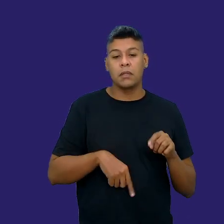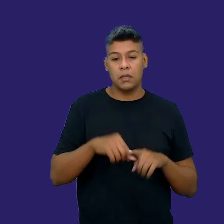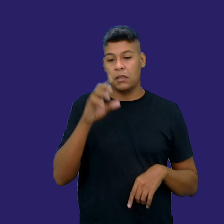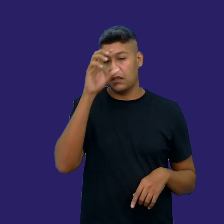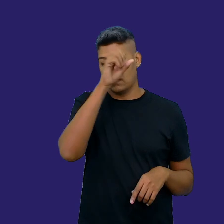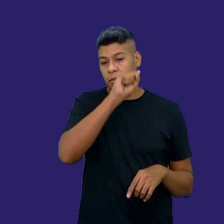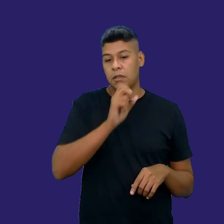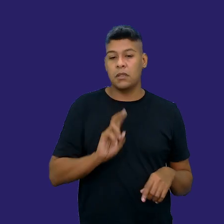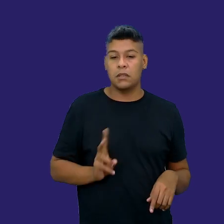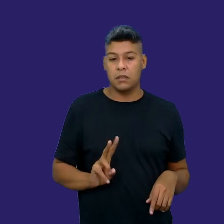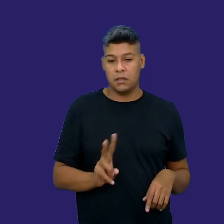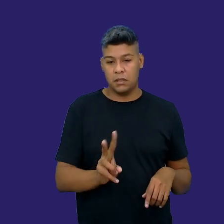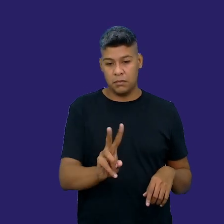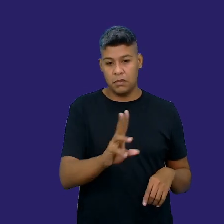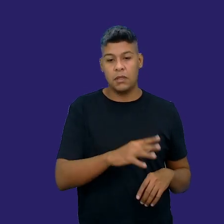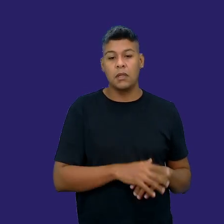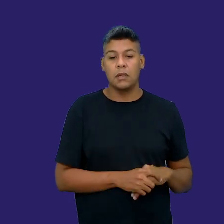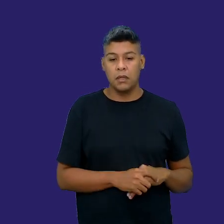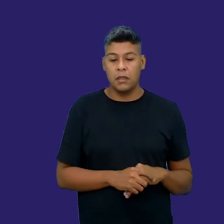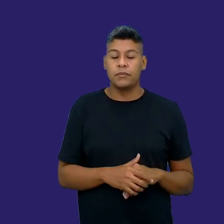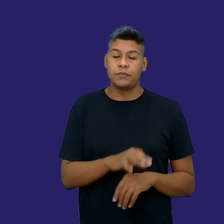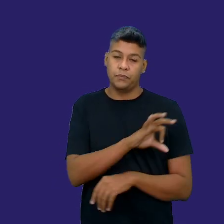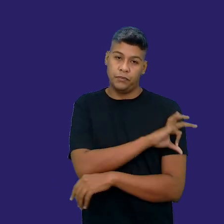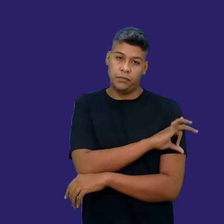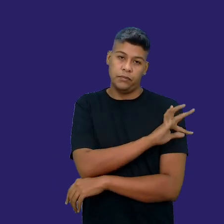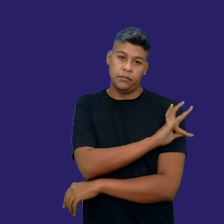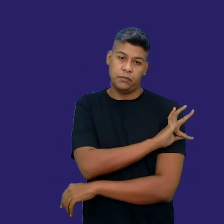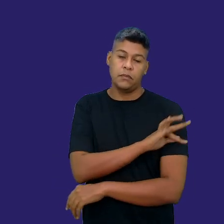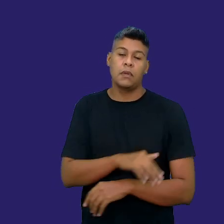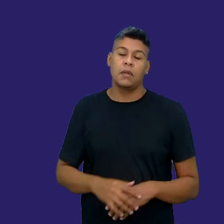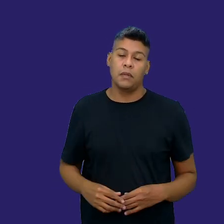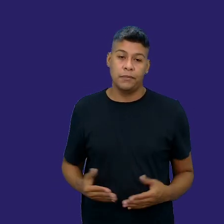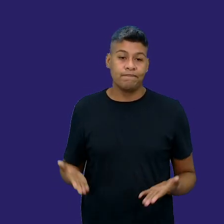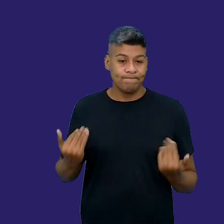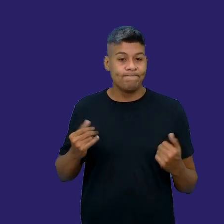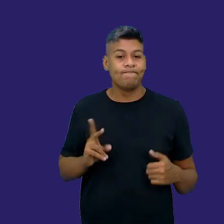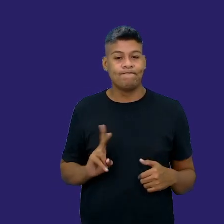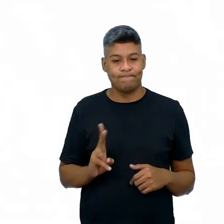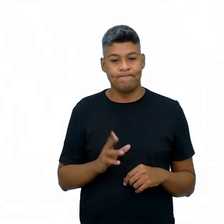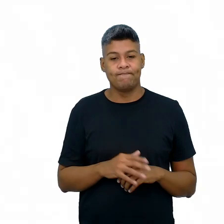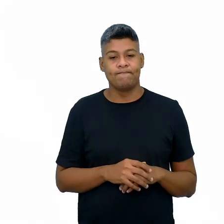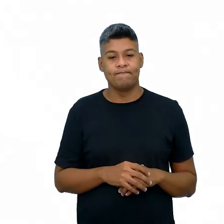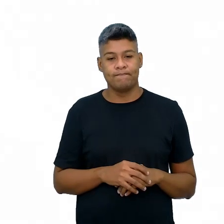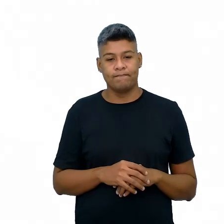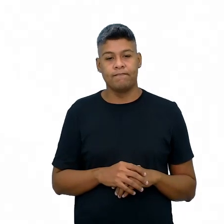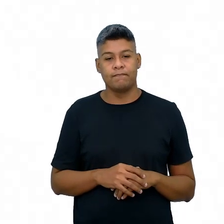material Aprender Sempre, né, do 9º ano. Então, vamos seguir.